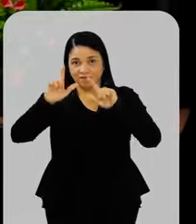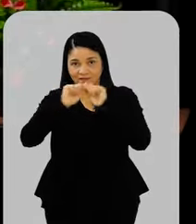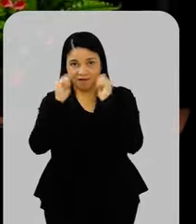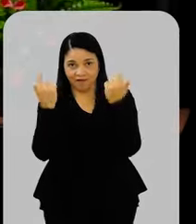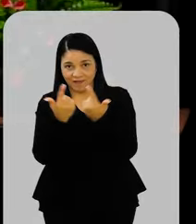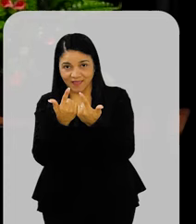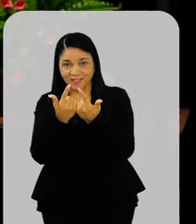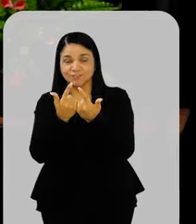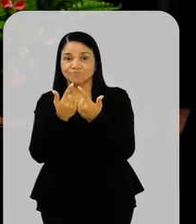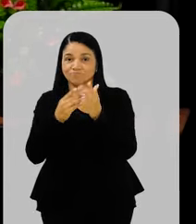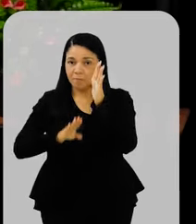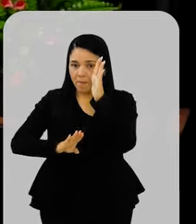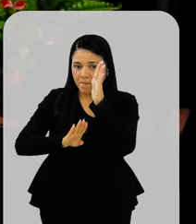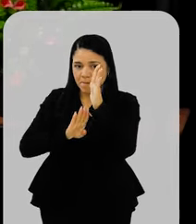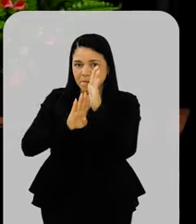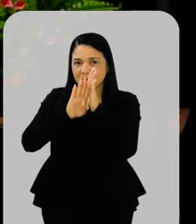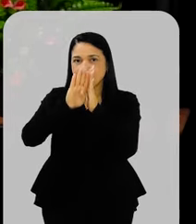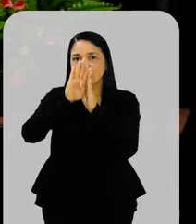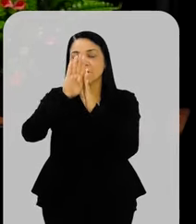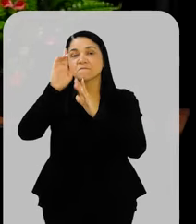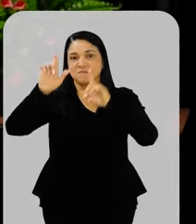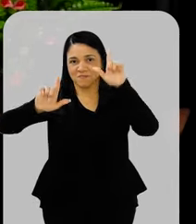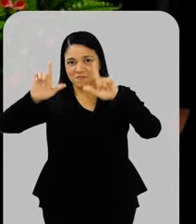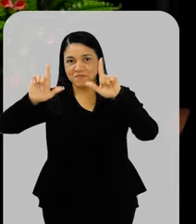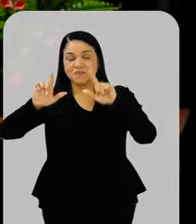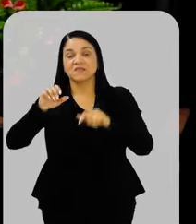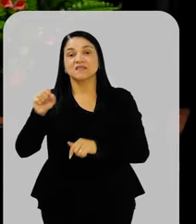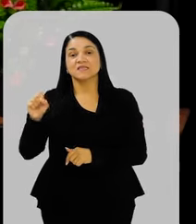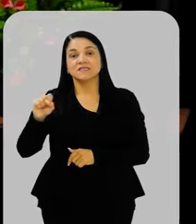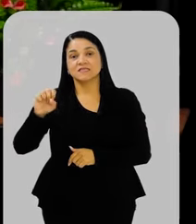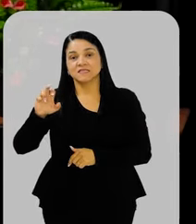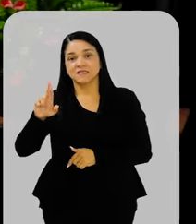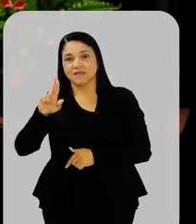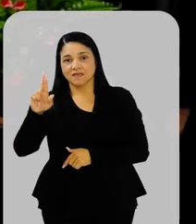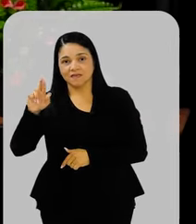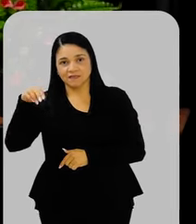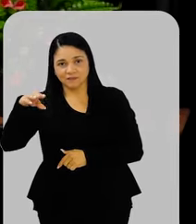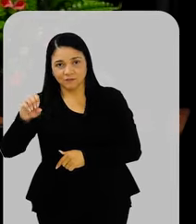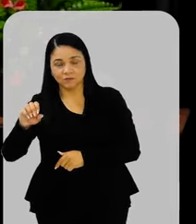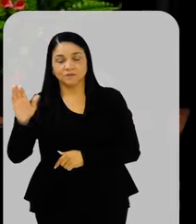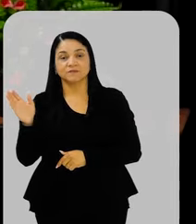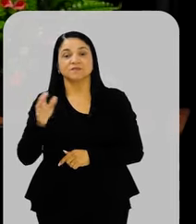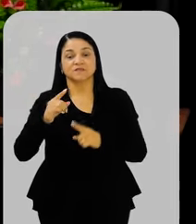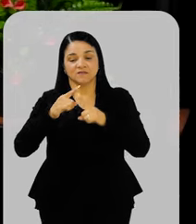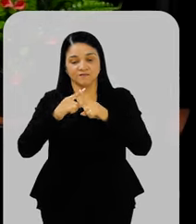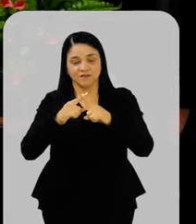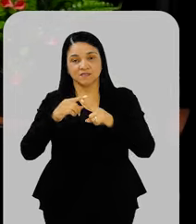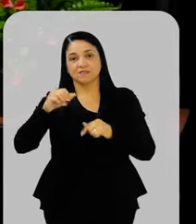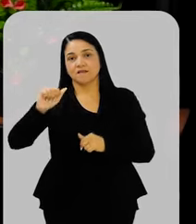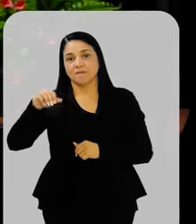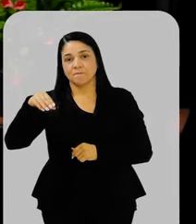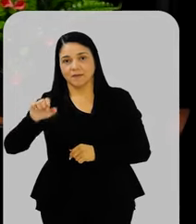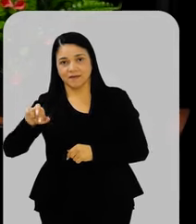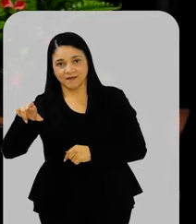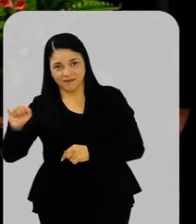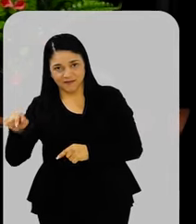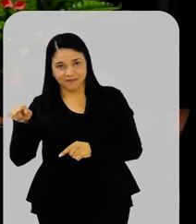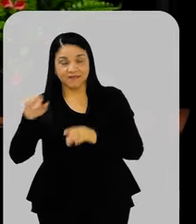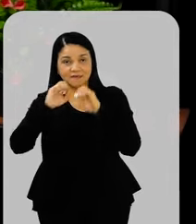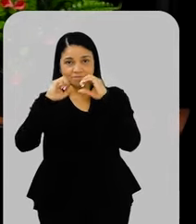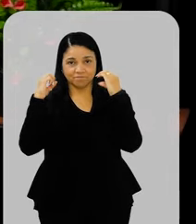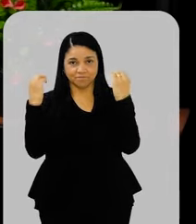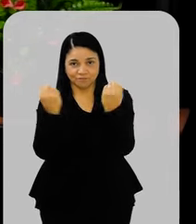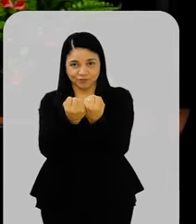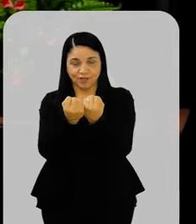nós tivemos, é o recorde de audiência, inclusive, na Série A2, o jogo entre Serrano e América, que nós transmitimos aqui, o empate entre Serrano e América, lá no estádio